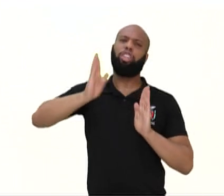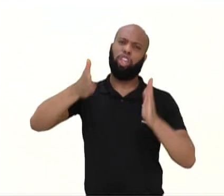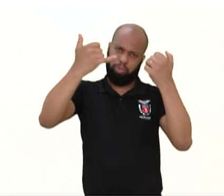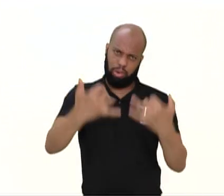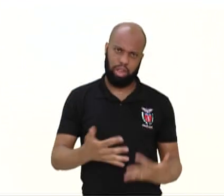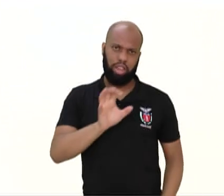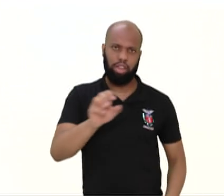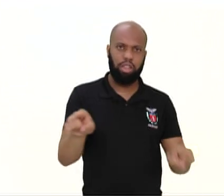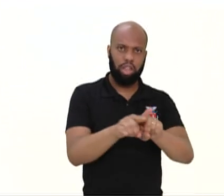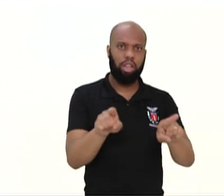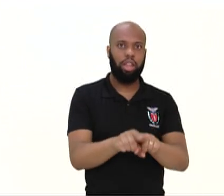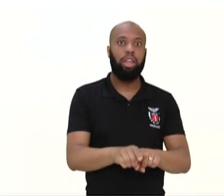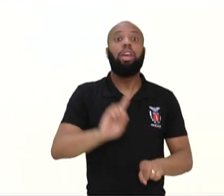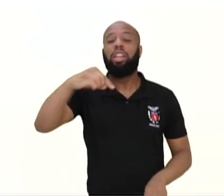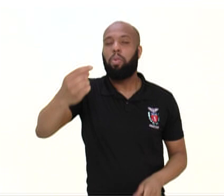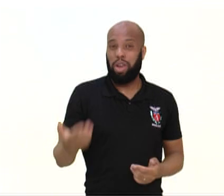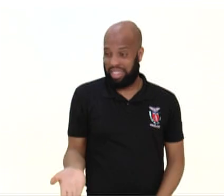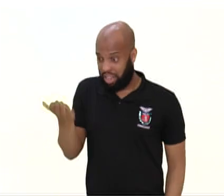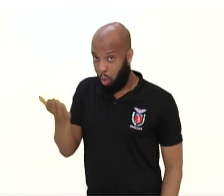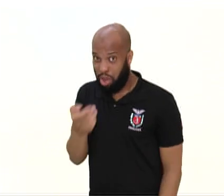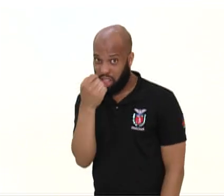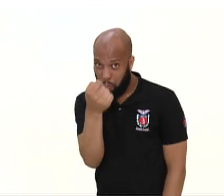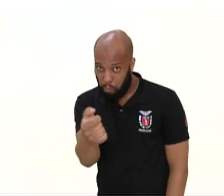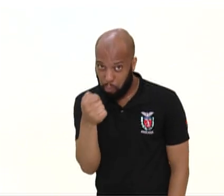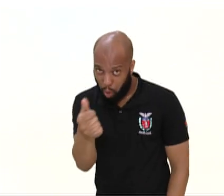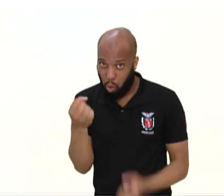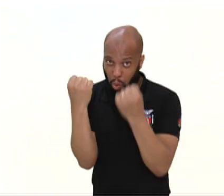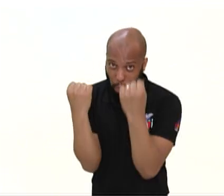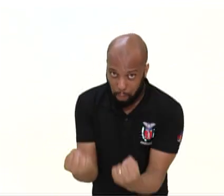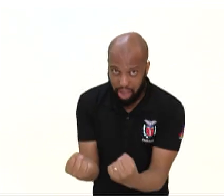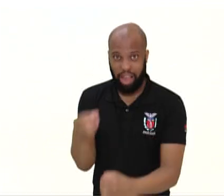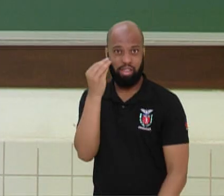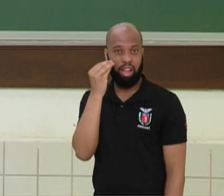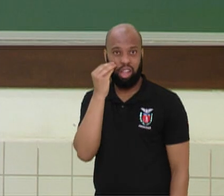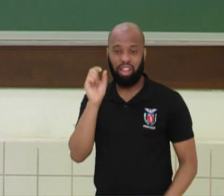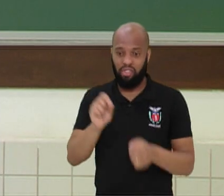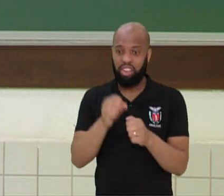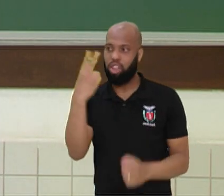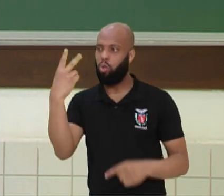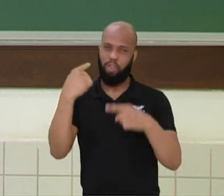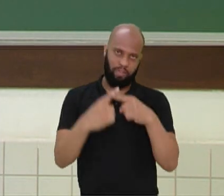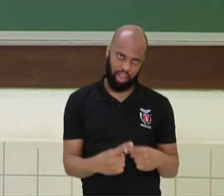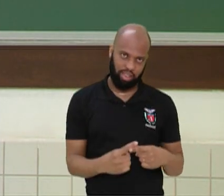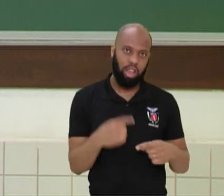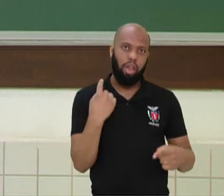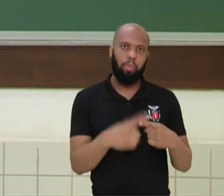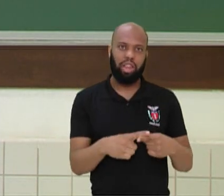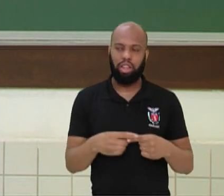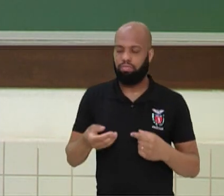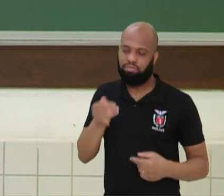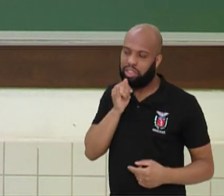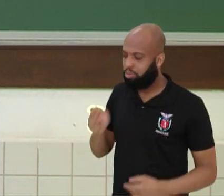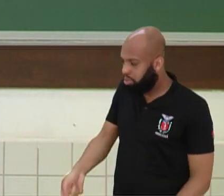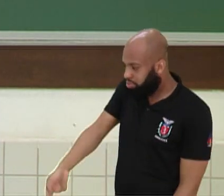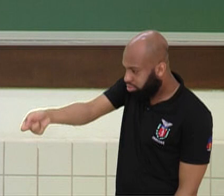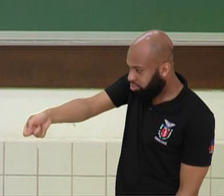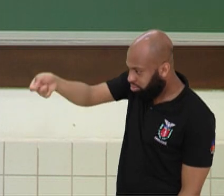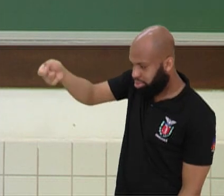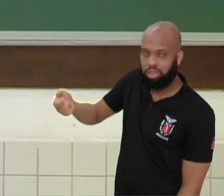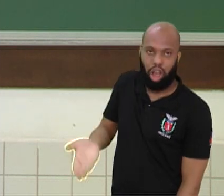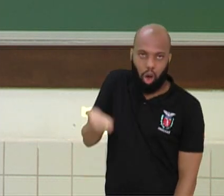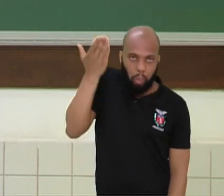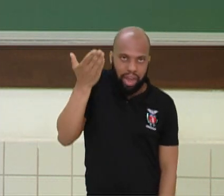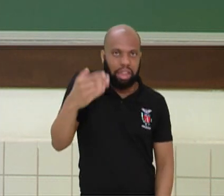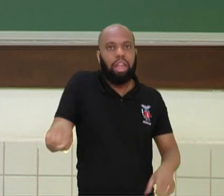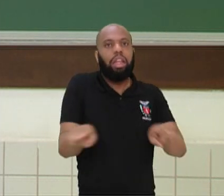carga e tentar realizar 2 repetições, então o indivíduo é colocado na máquina, vão sendo acrescentadas cargas